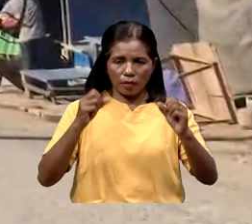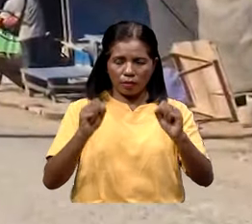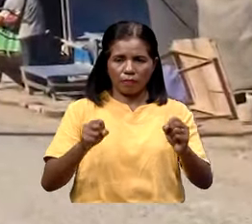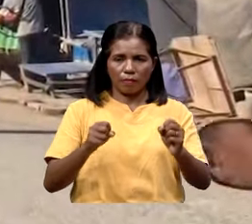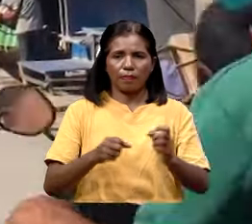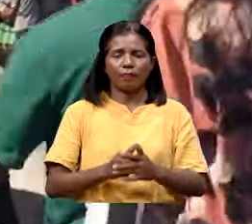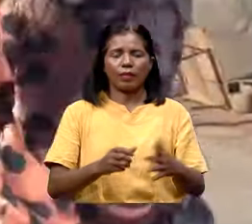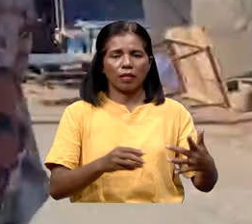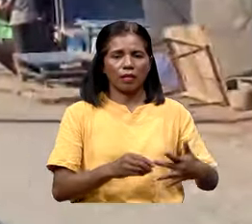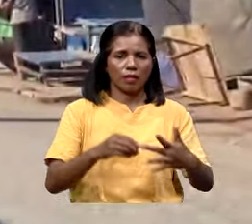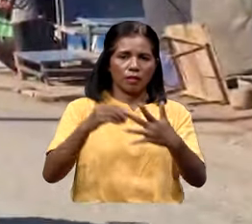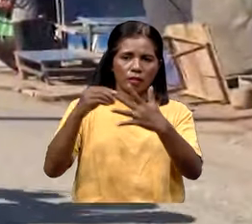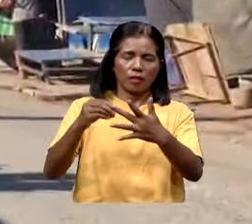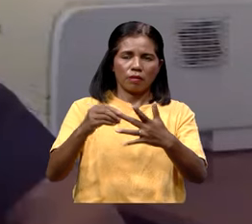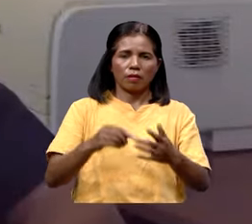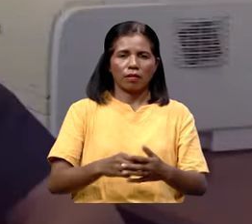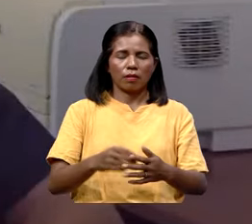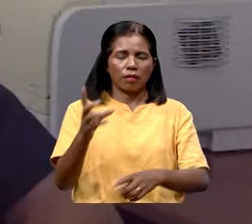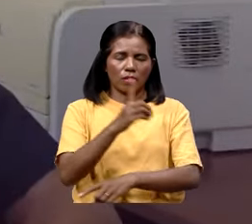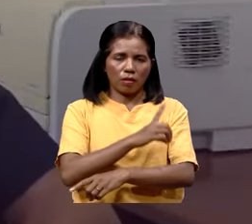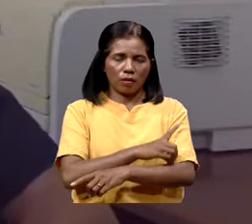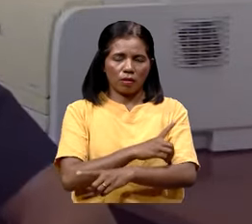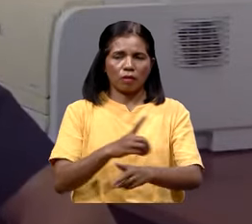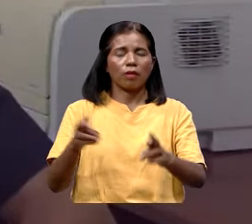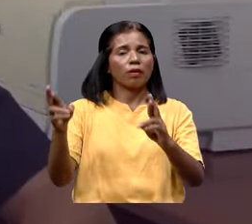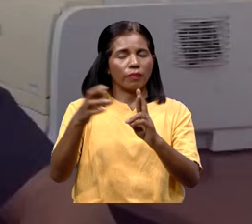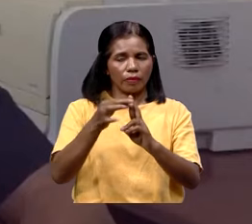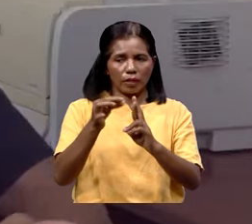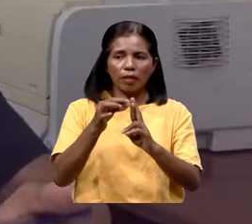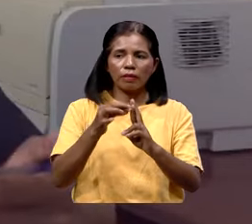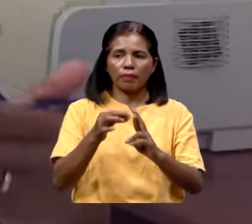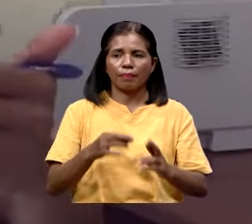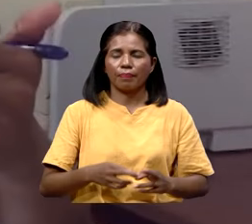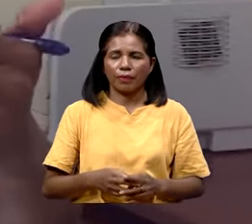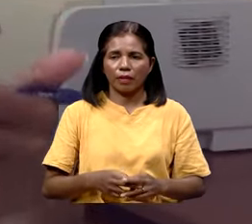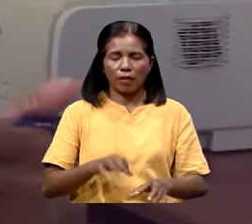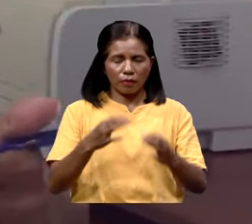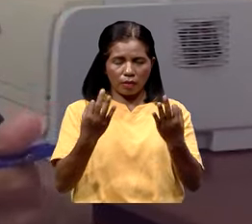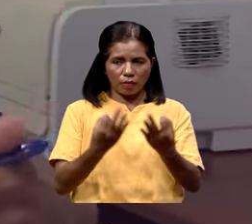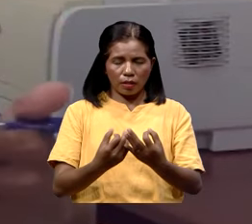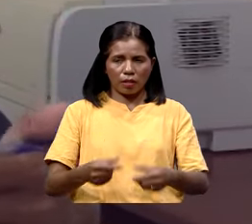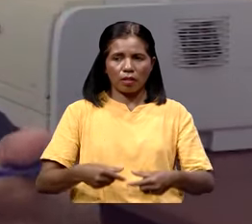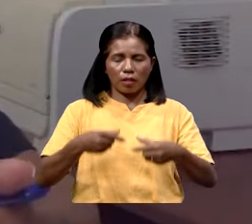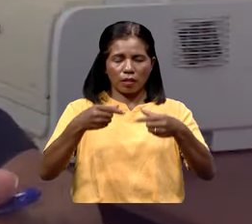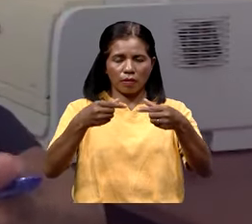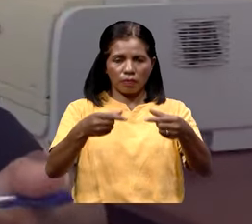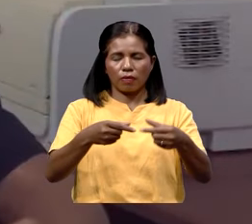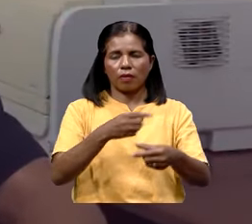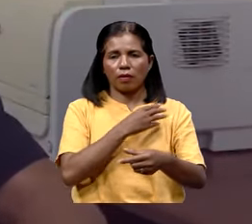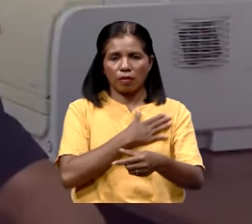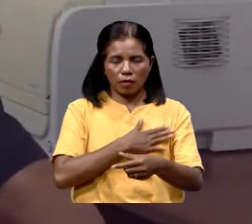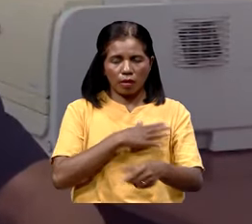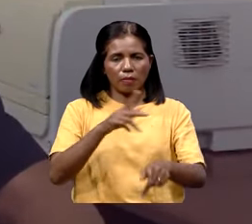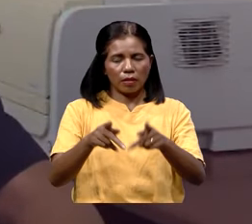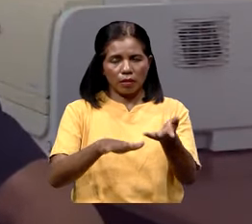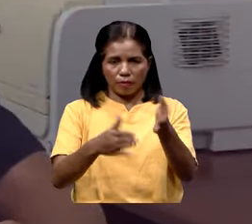bel lili ia loron botsine para familia sira tem ki foru ni homenaje presta homenaje ba mate be